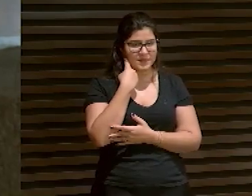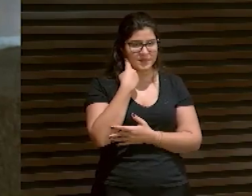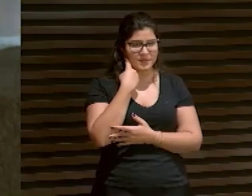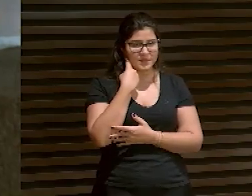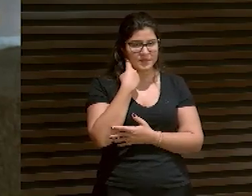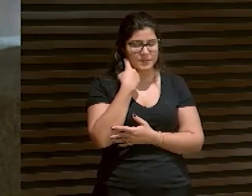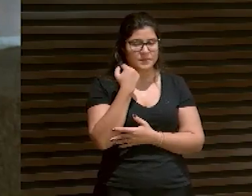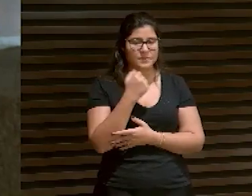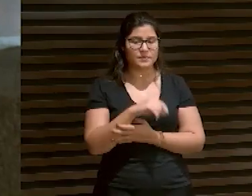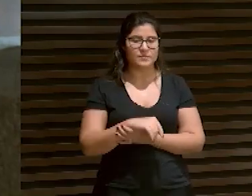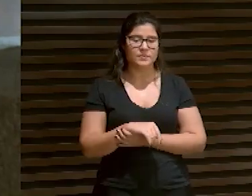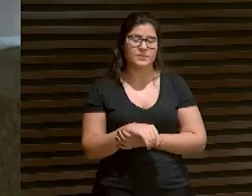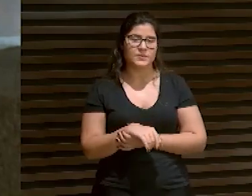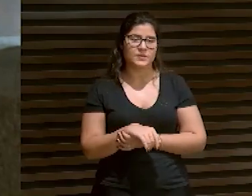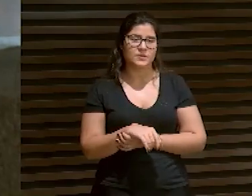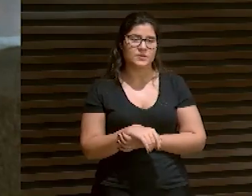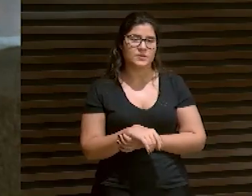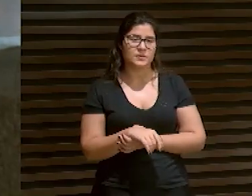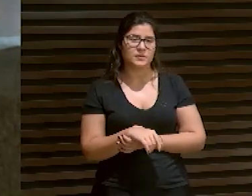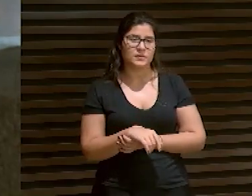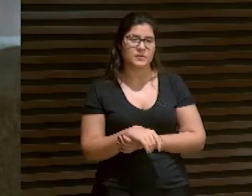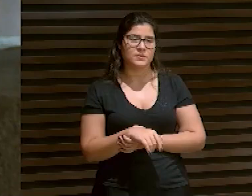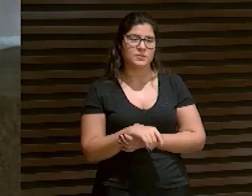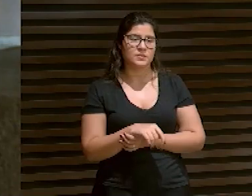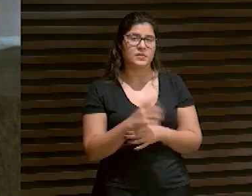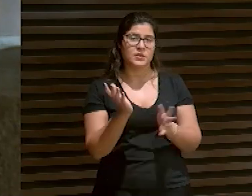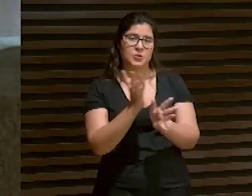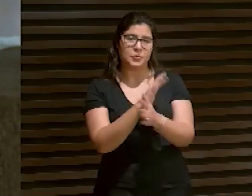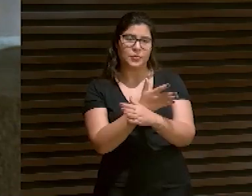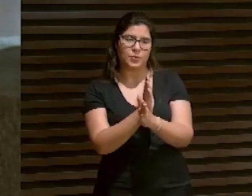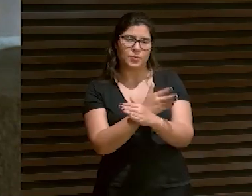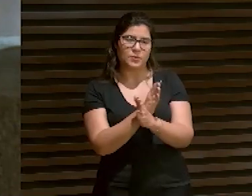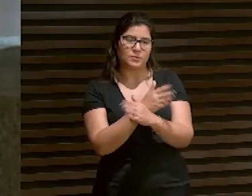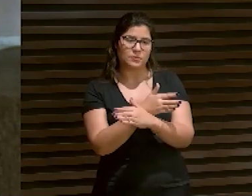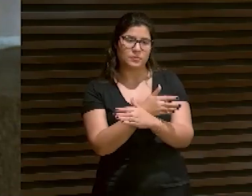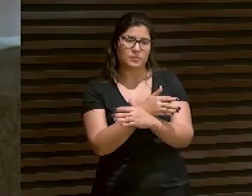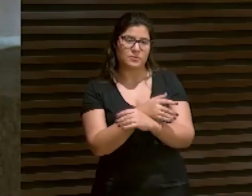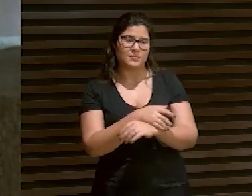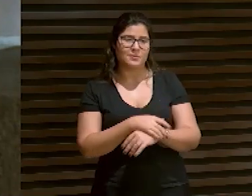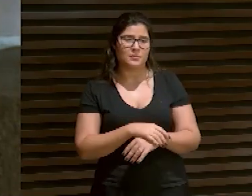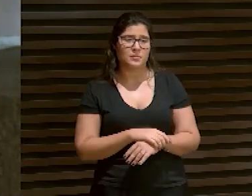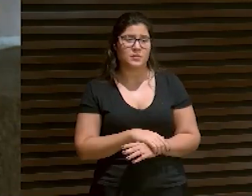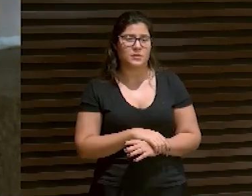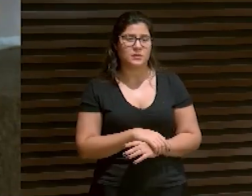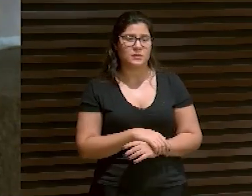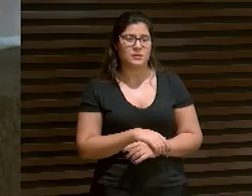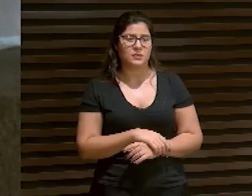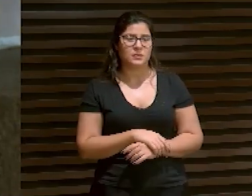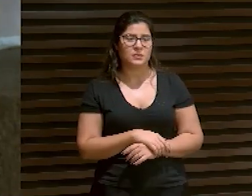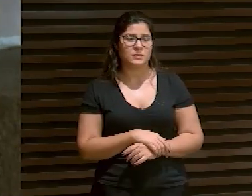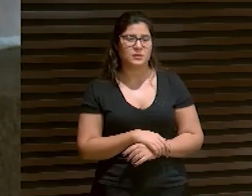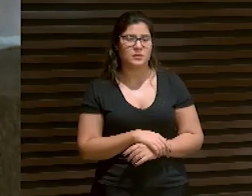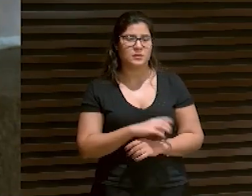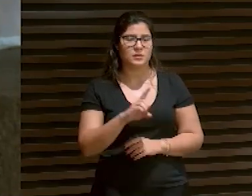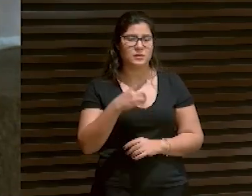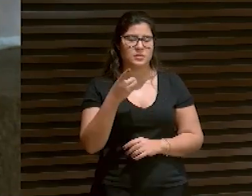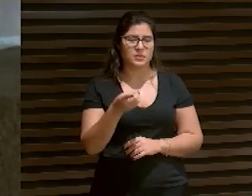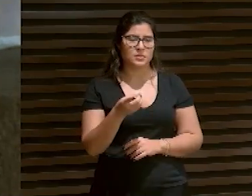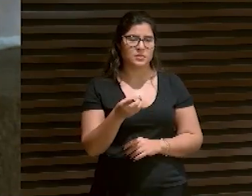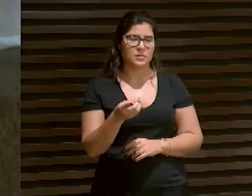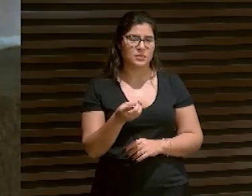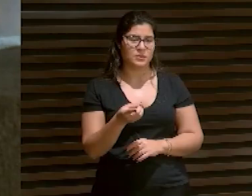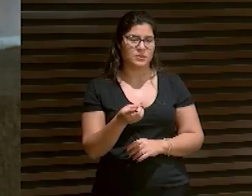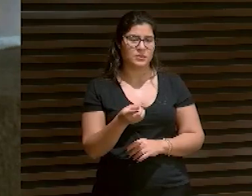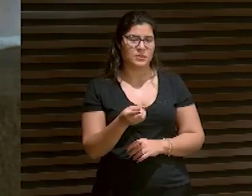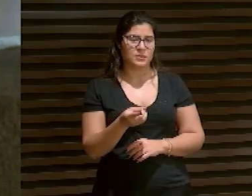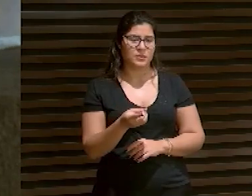Finalizou o capítulo 3, entramos no capítulo 4, Jonas, ele agora começa a ficar irado, depois Deus traz a ele aquela planta e agora